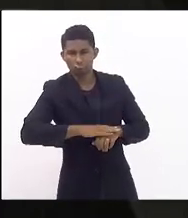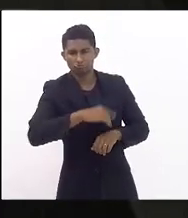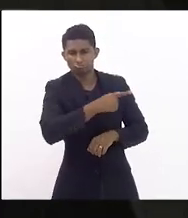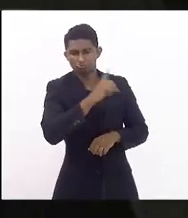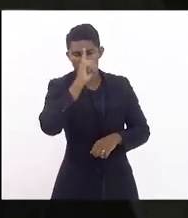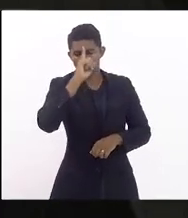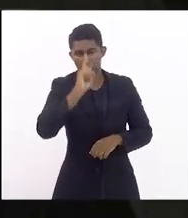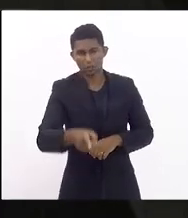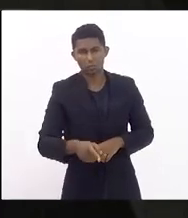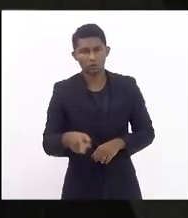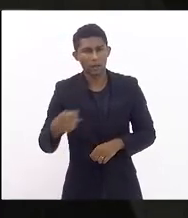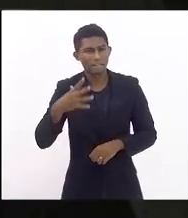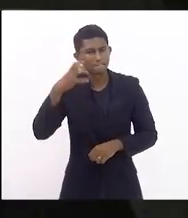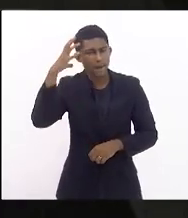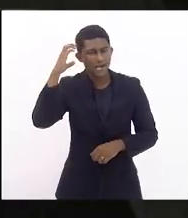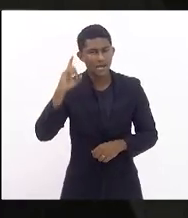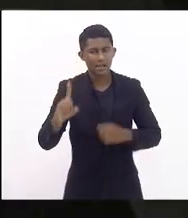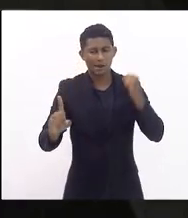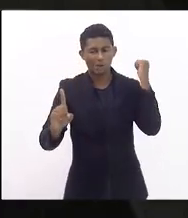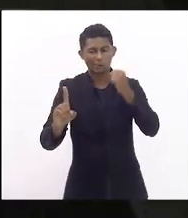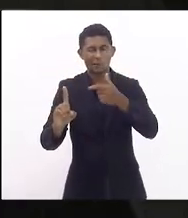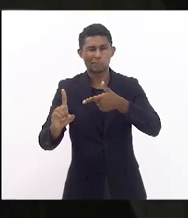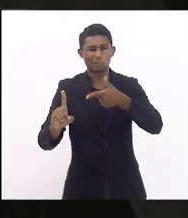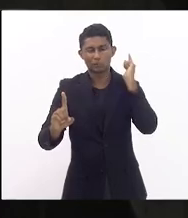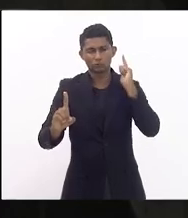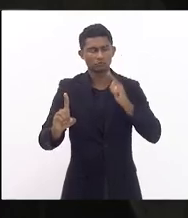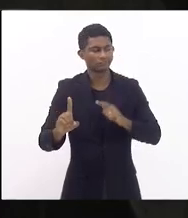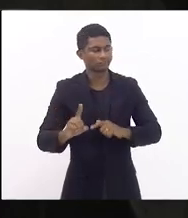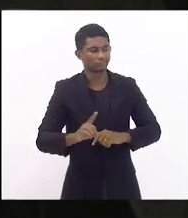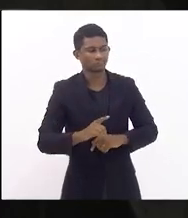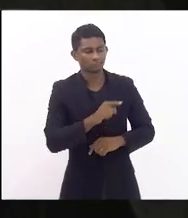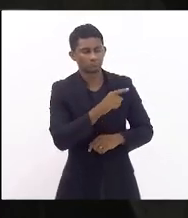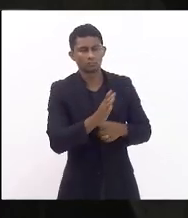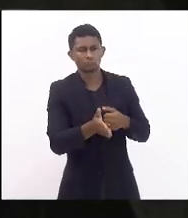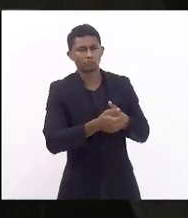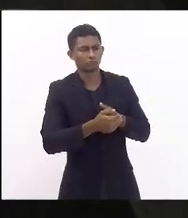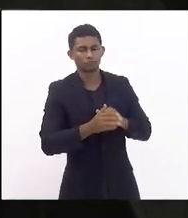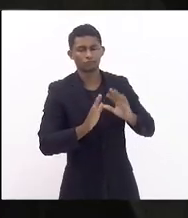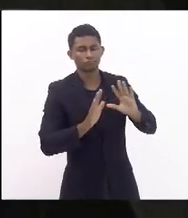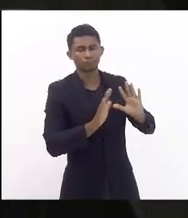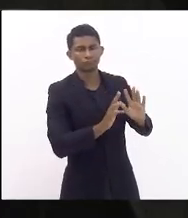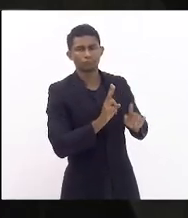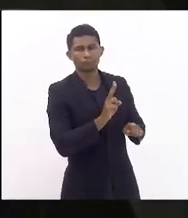tenha mandado matar e que, portanto, está ainda